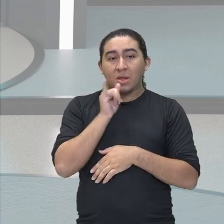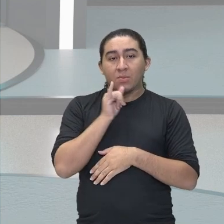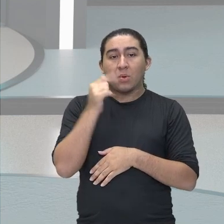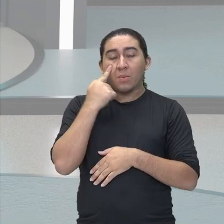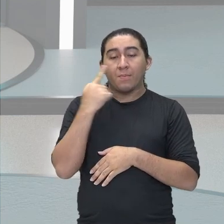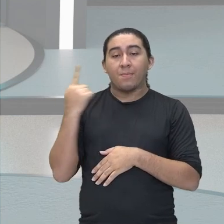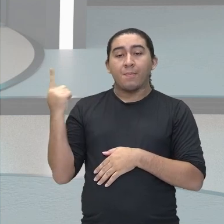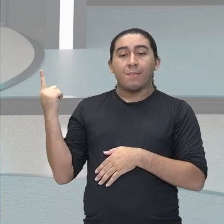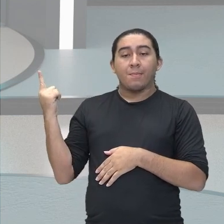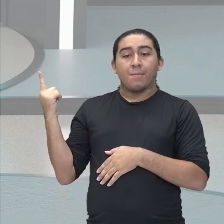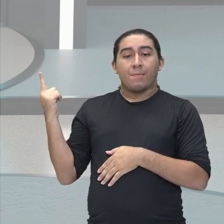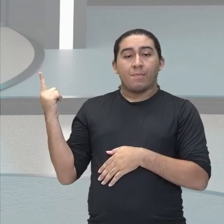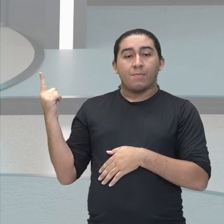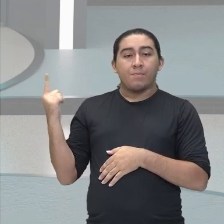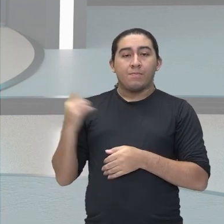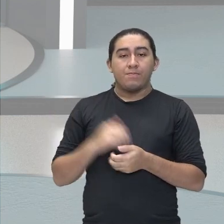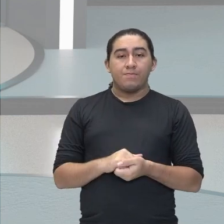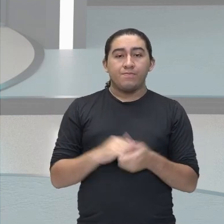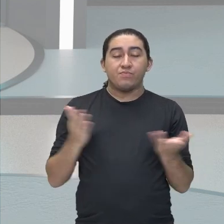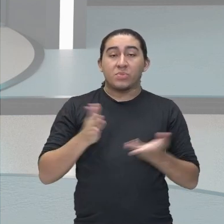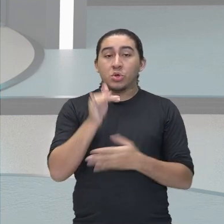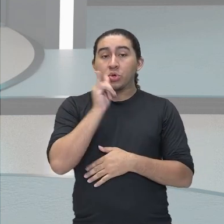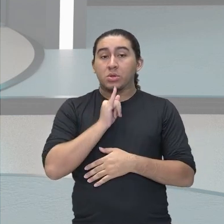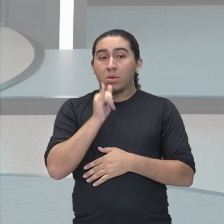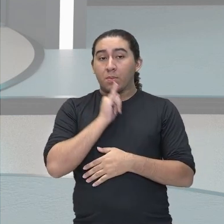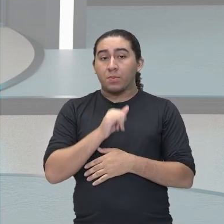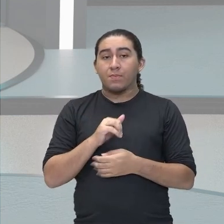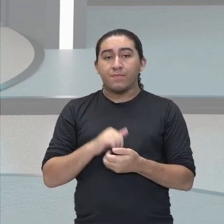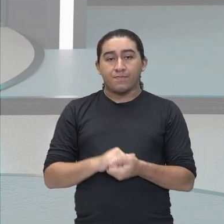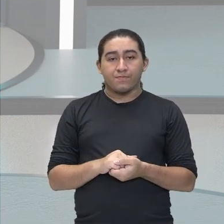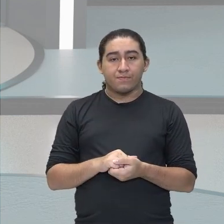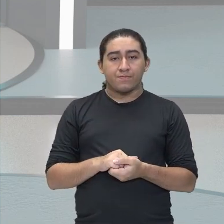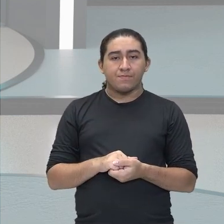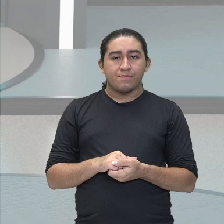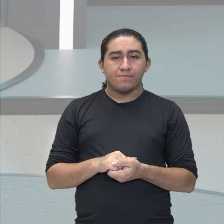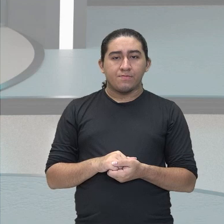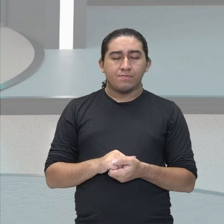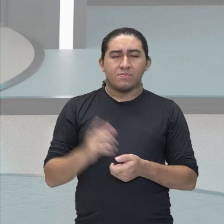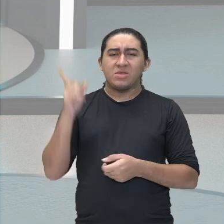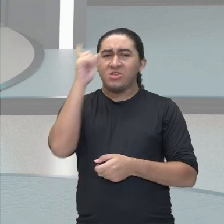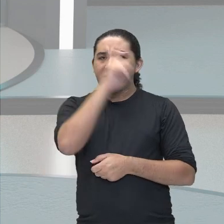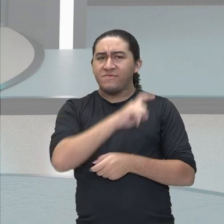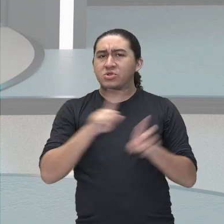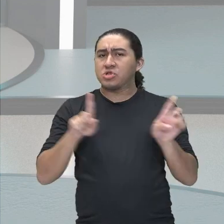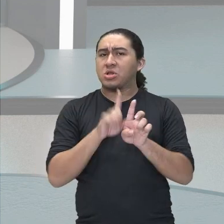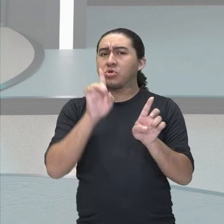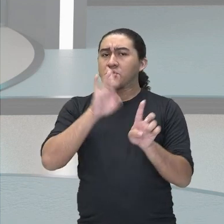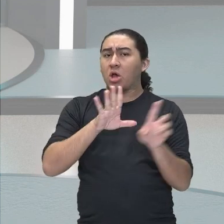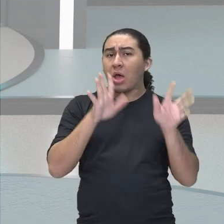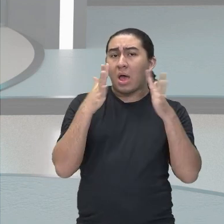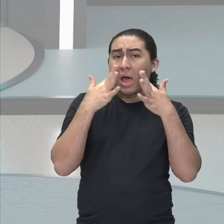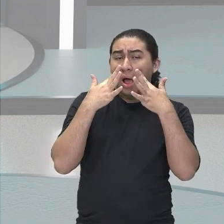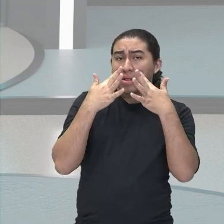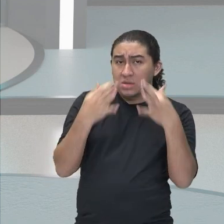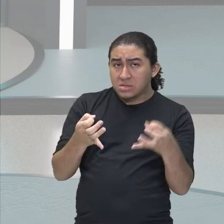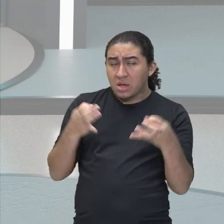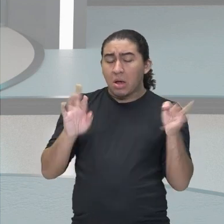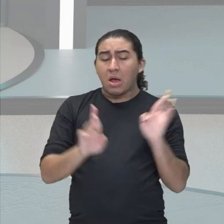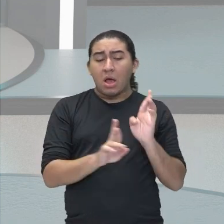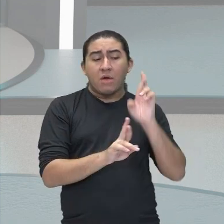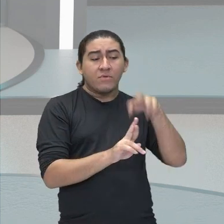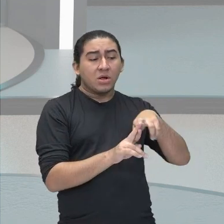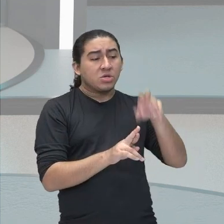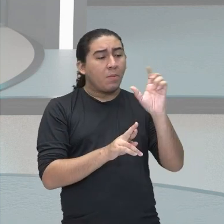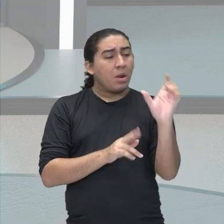de igualdade. Então, vamos ver o exemplo. Para você ver como não é tão difícil, é só você ficar associando aquilo,